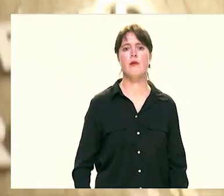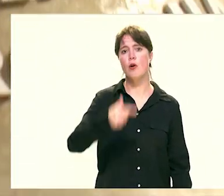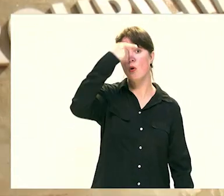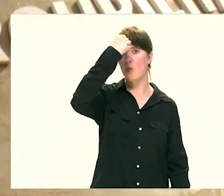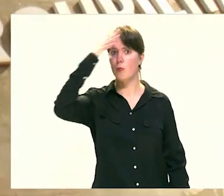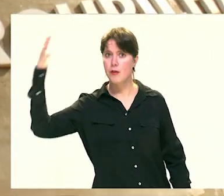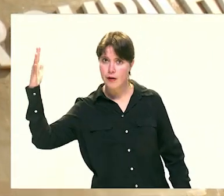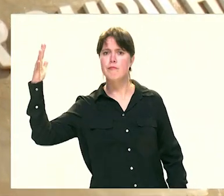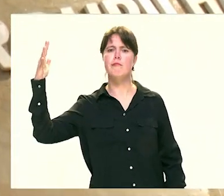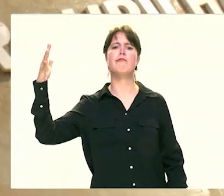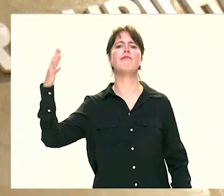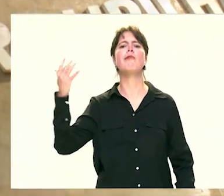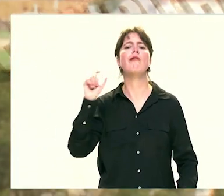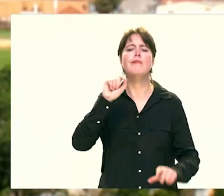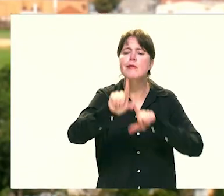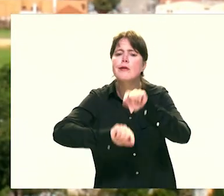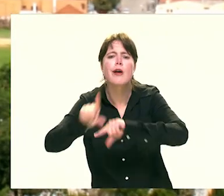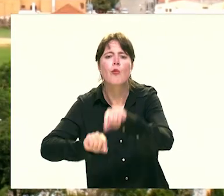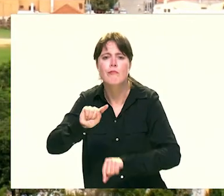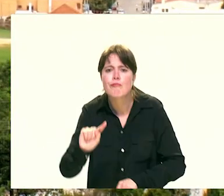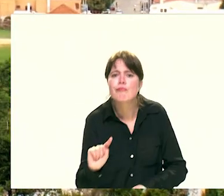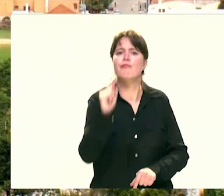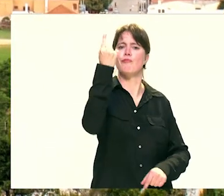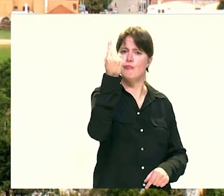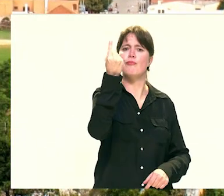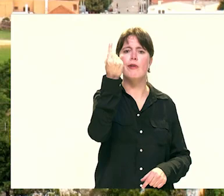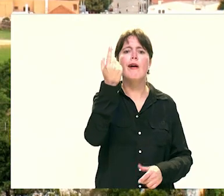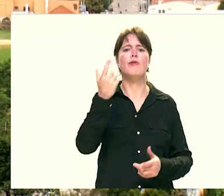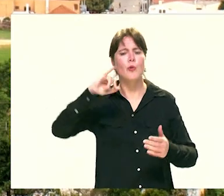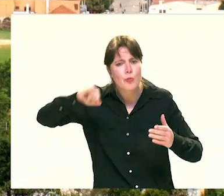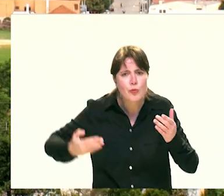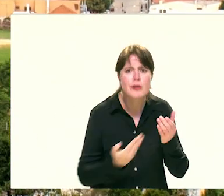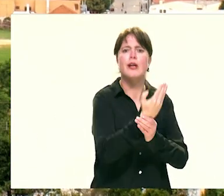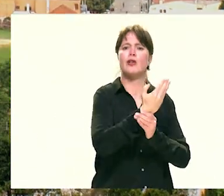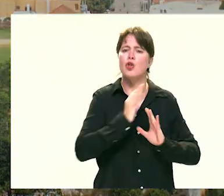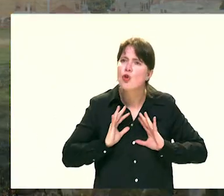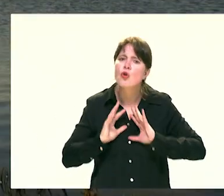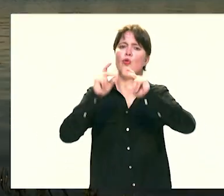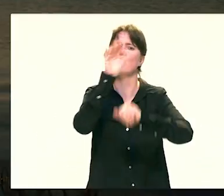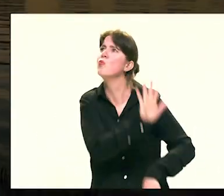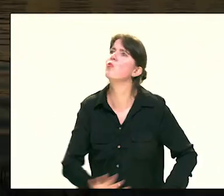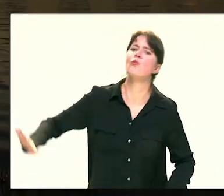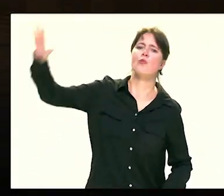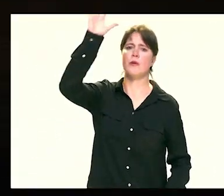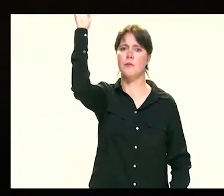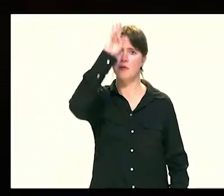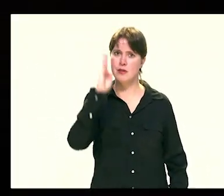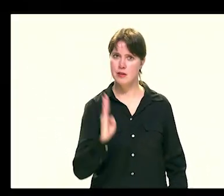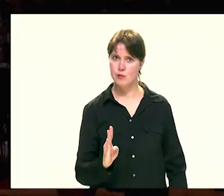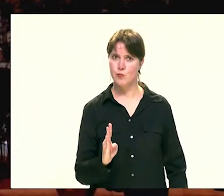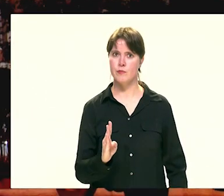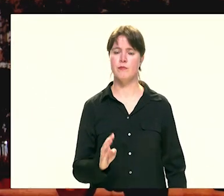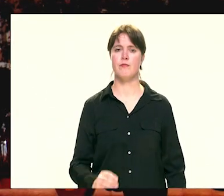suas oportunidades a todo o país. E vai além. A Unipampa possui uma política de apoio à